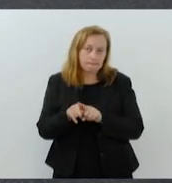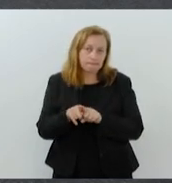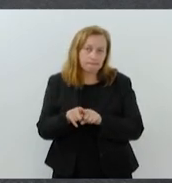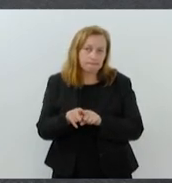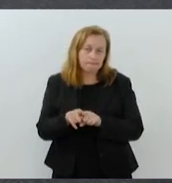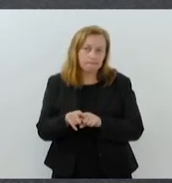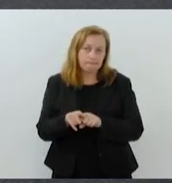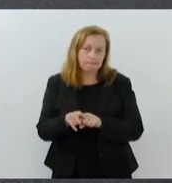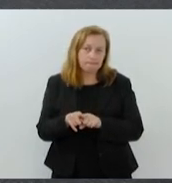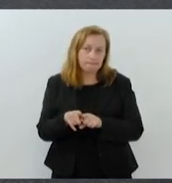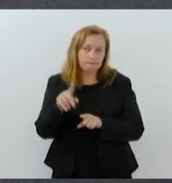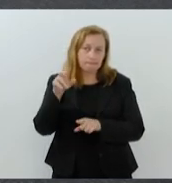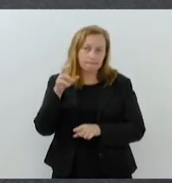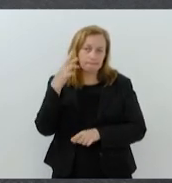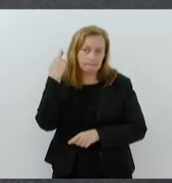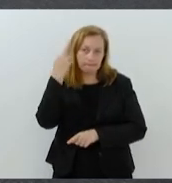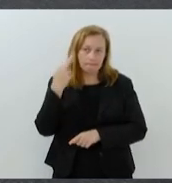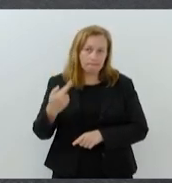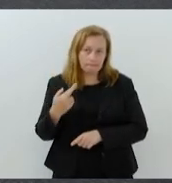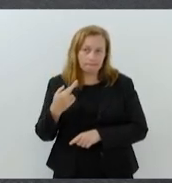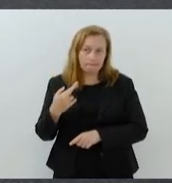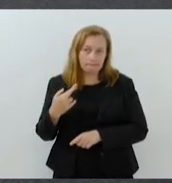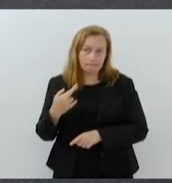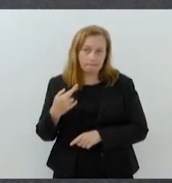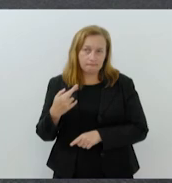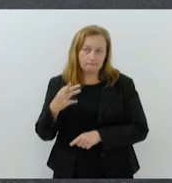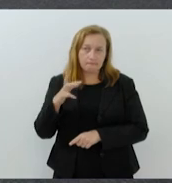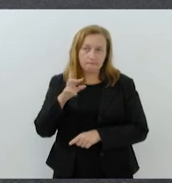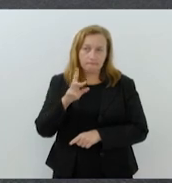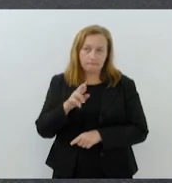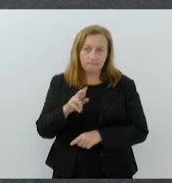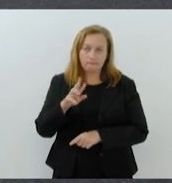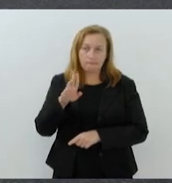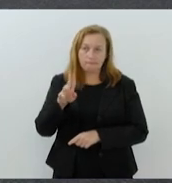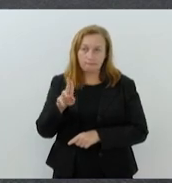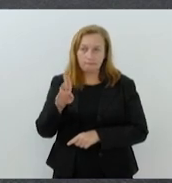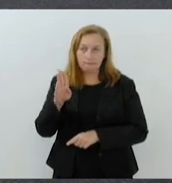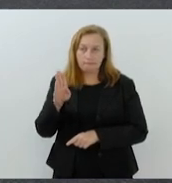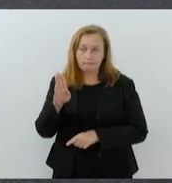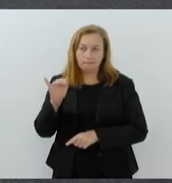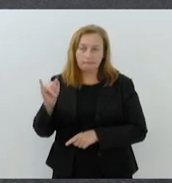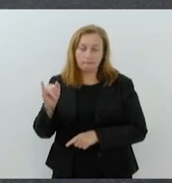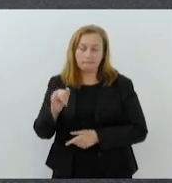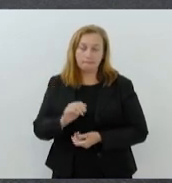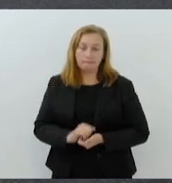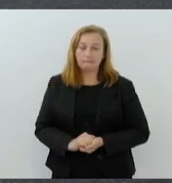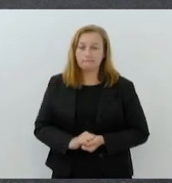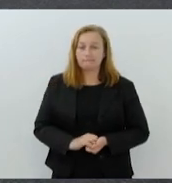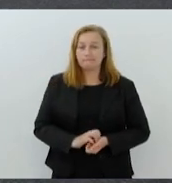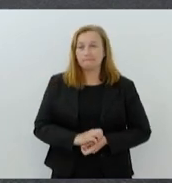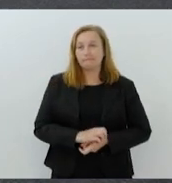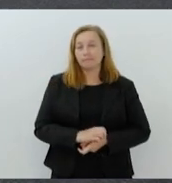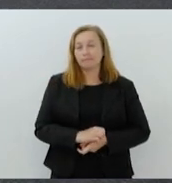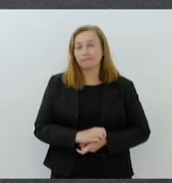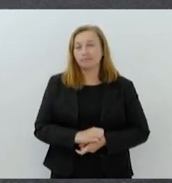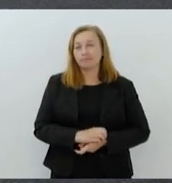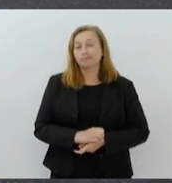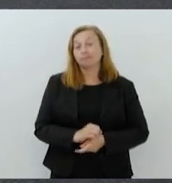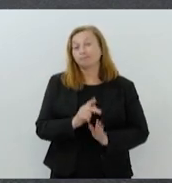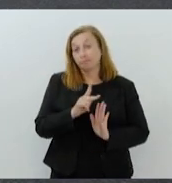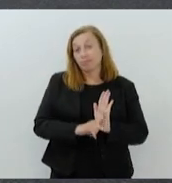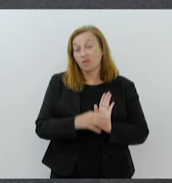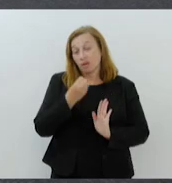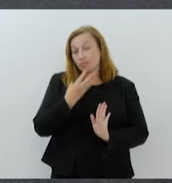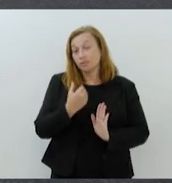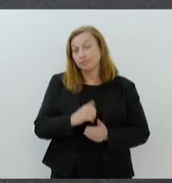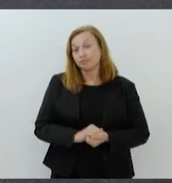como Renata da Rubi, que agora é o novo nome da Renata por causa da sua filhota. Olha, o projeto é bom,